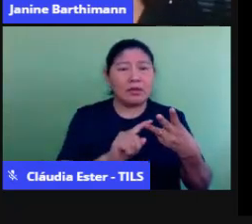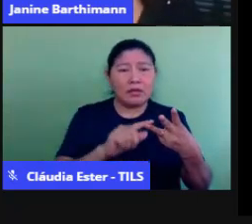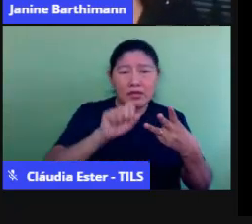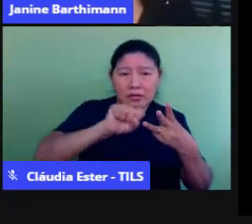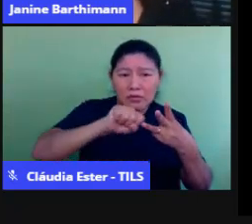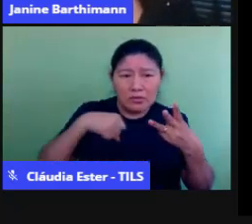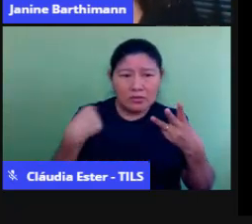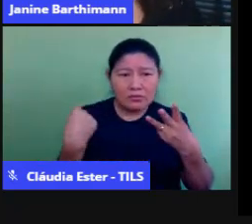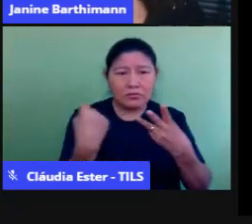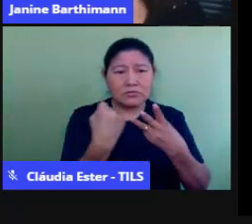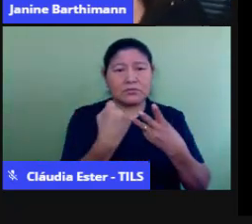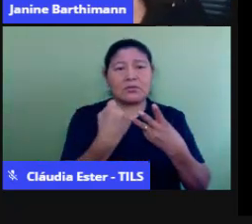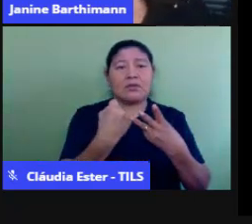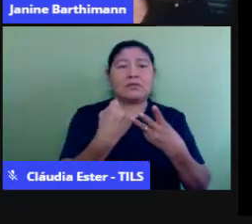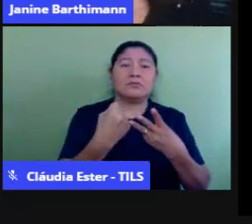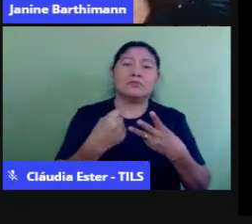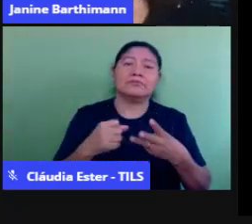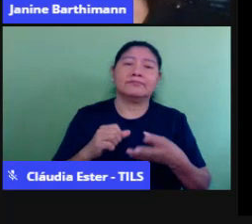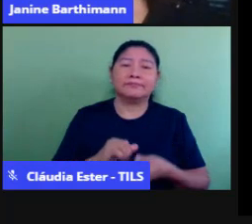Pode passar, por favor.